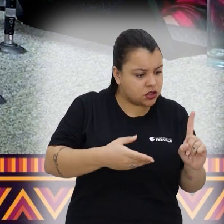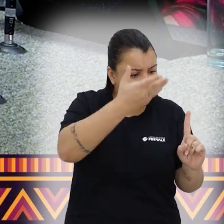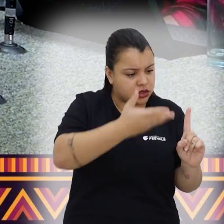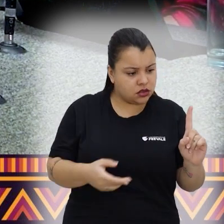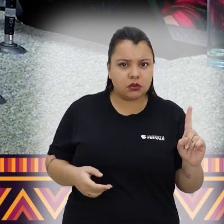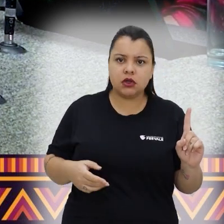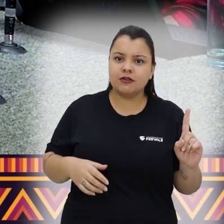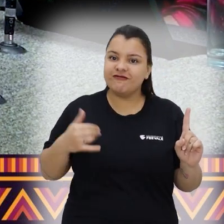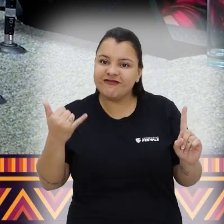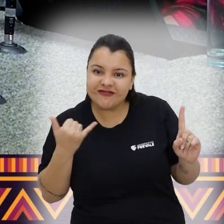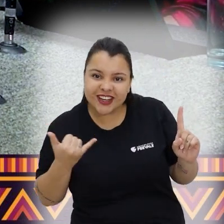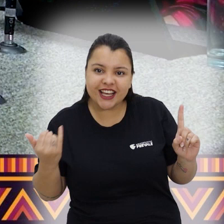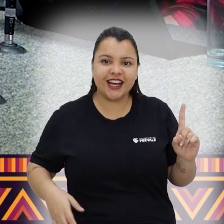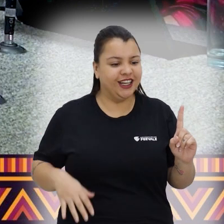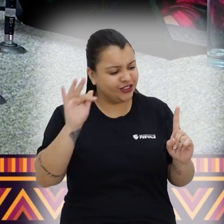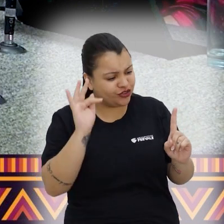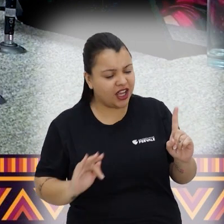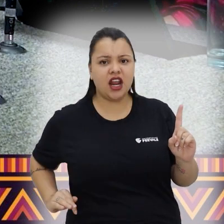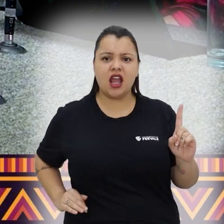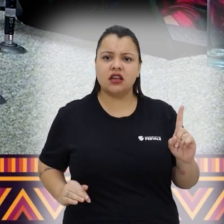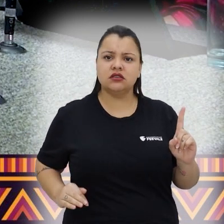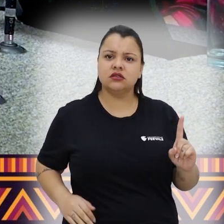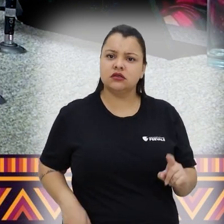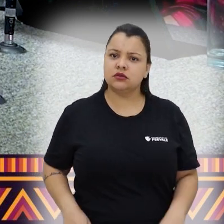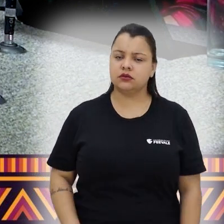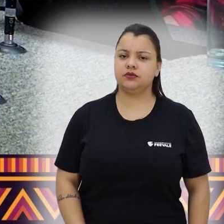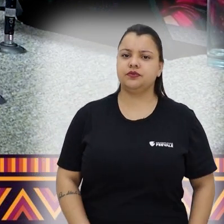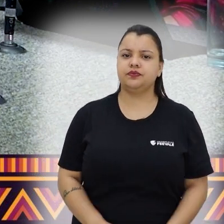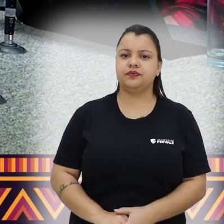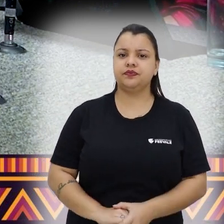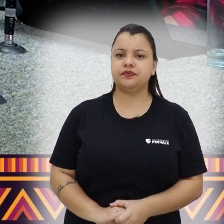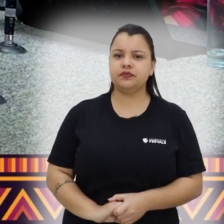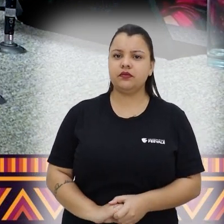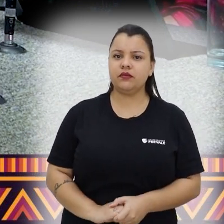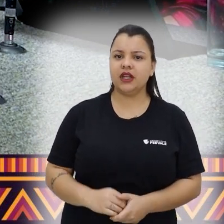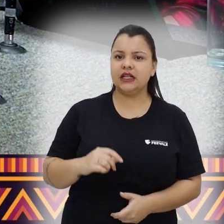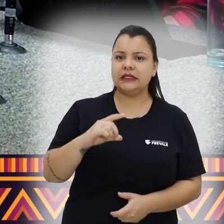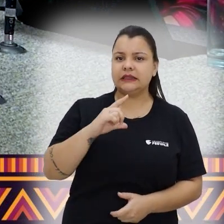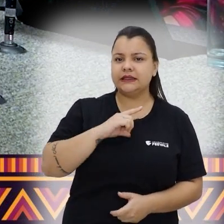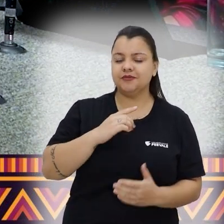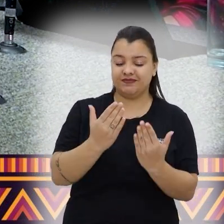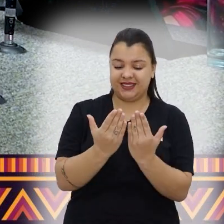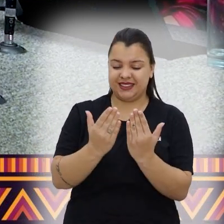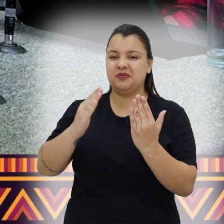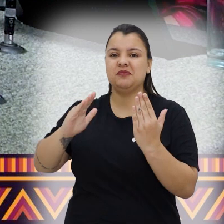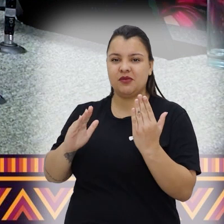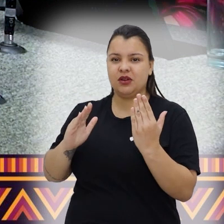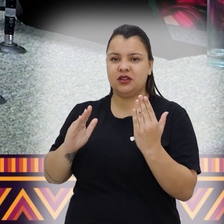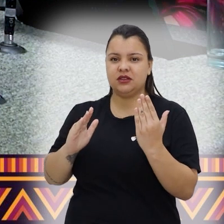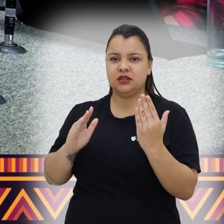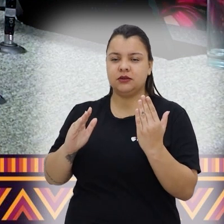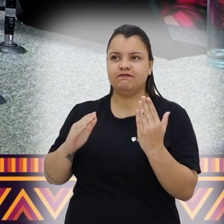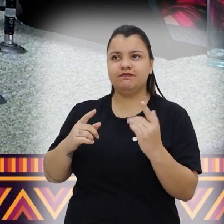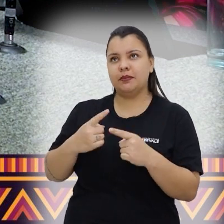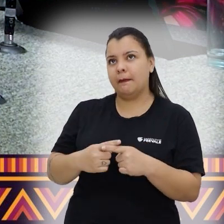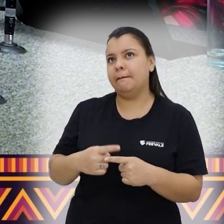correndo, brincando. Né? Então, assim, então, a porta... Eu não chamo de gatilho, mas